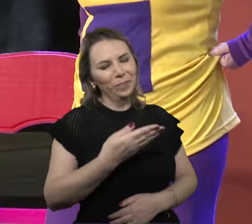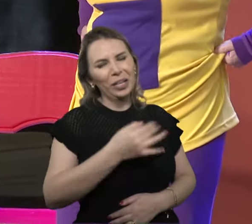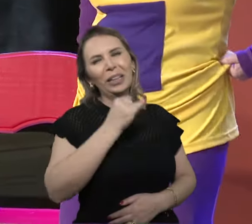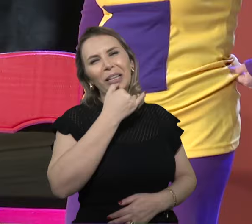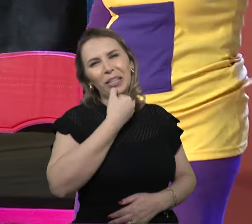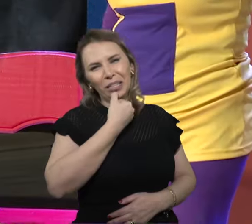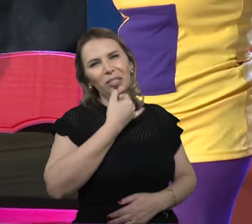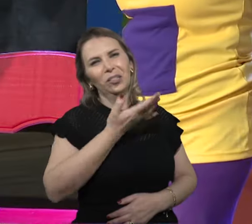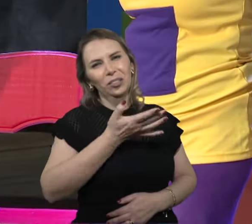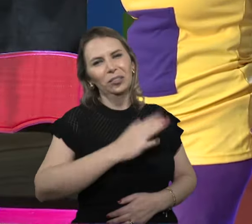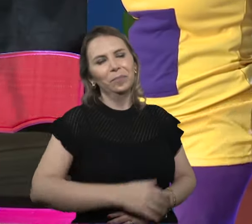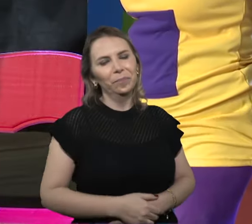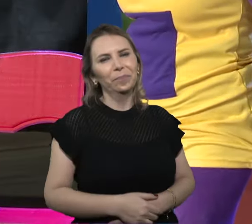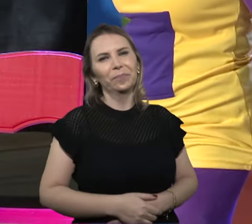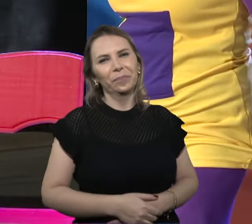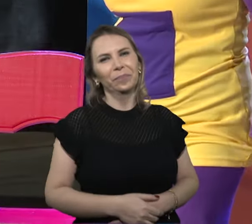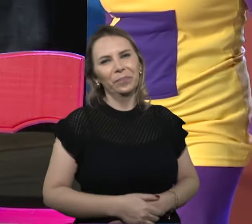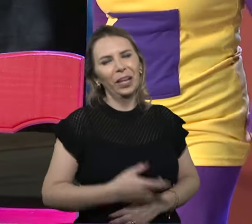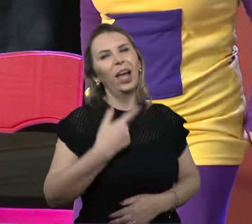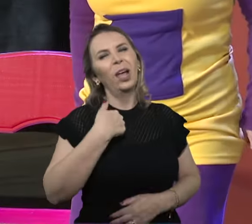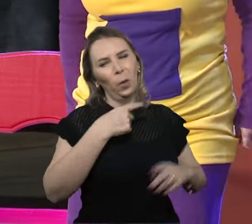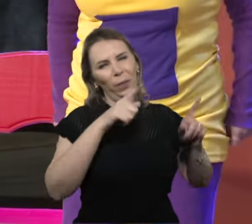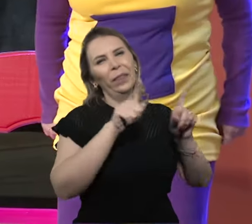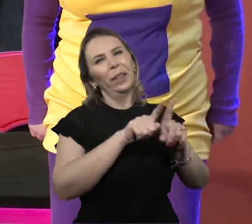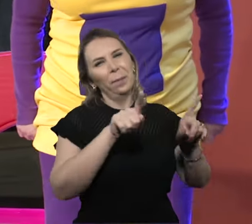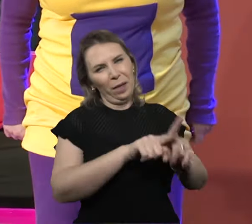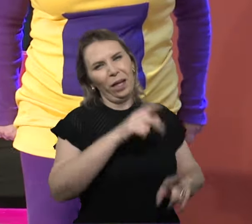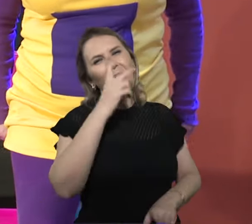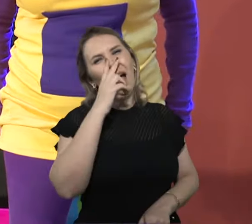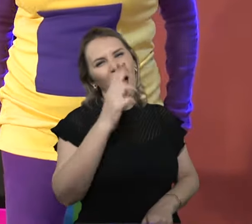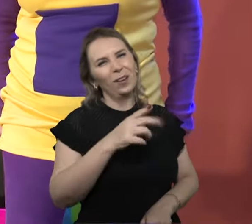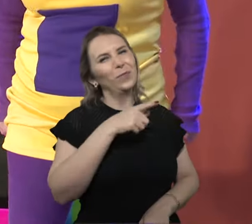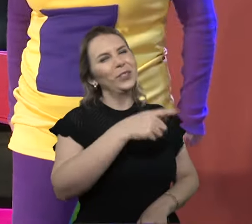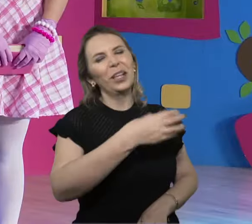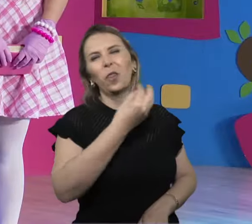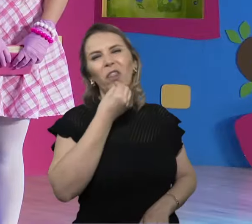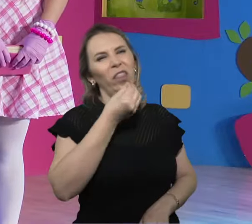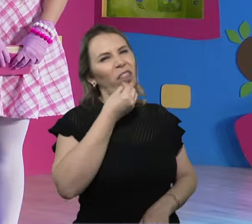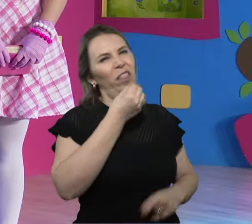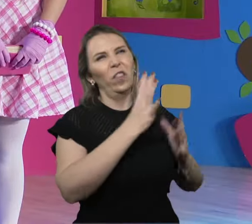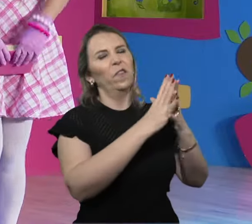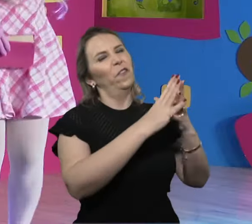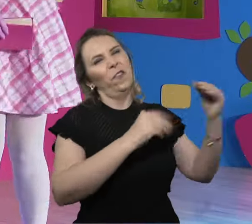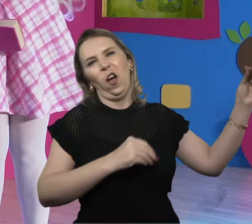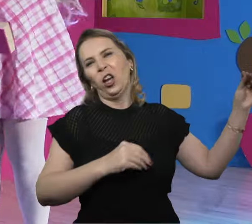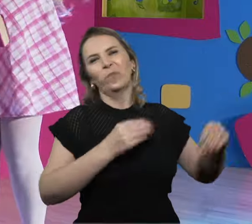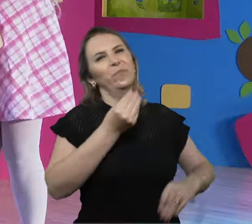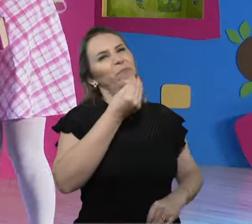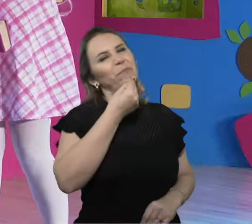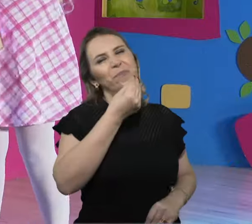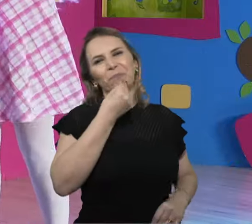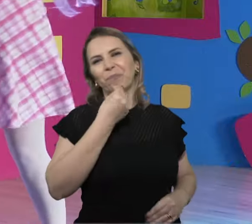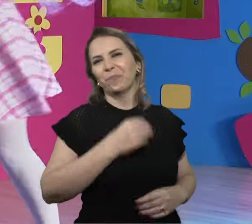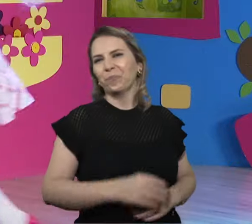isso muito triste. Eu também acho que você não devia fugir.